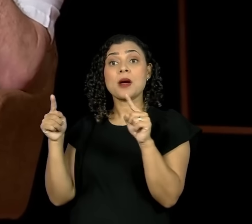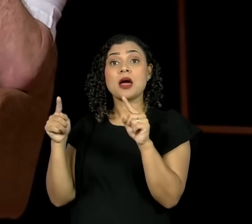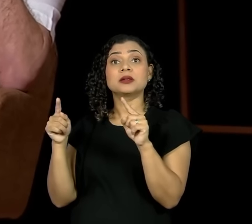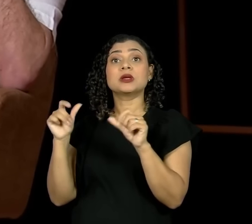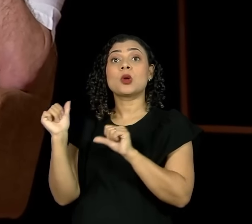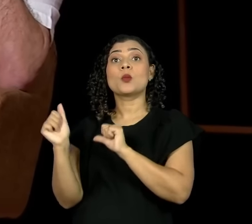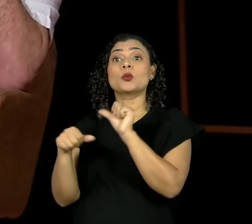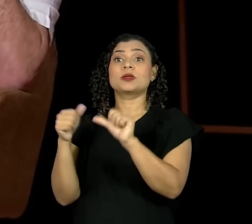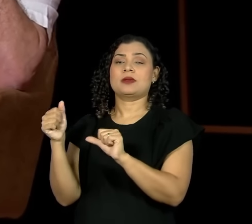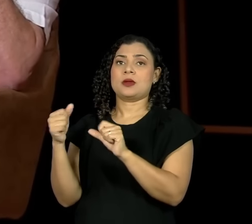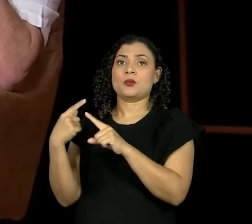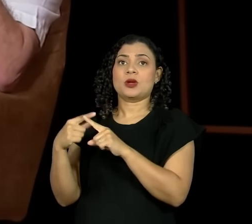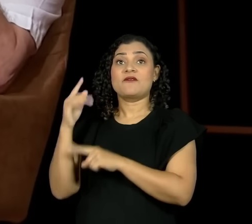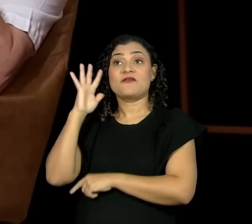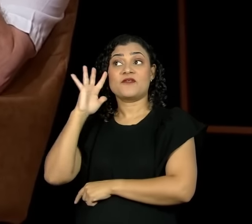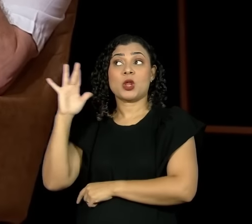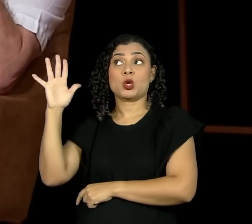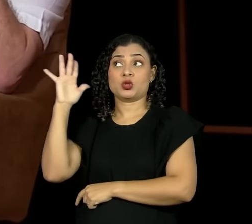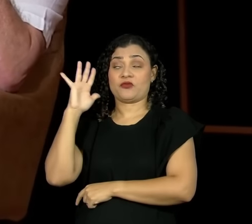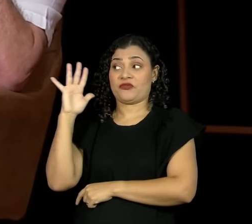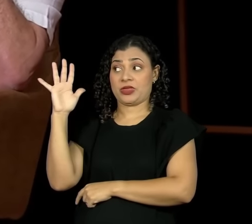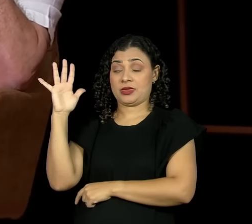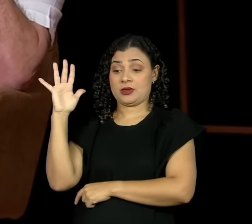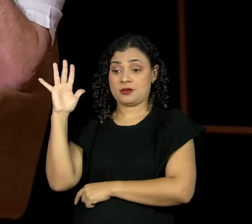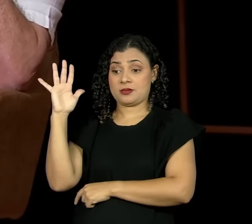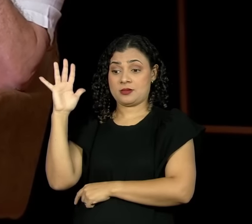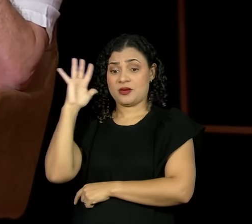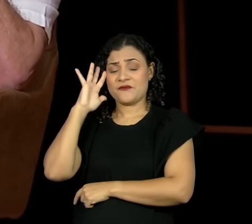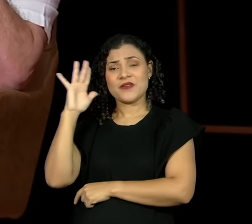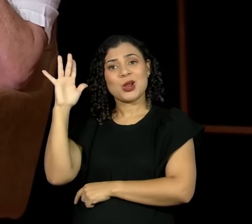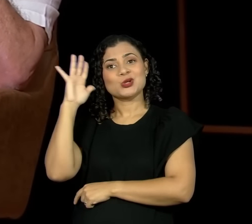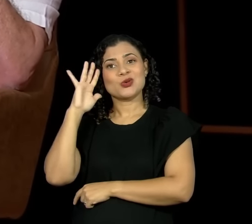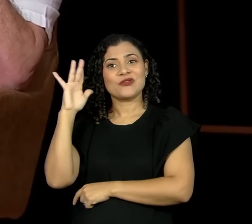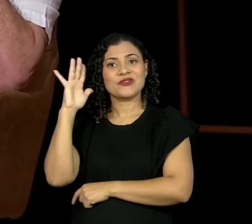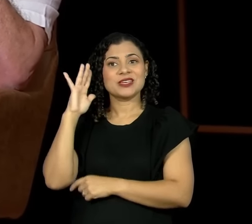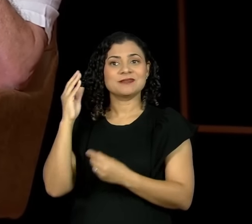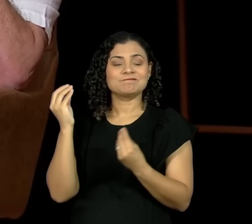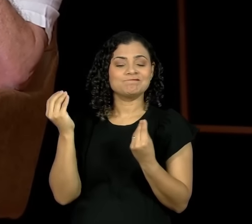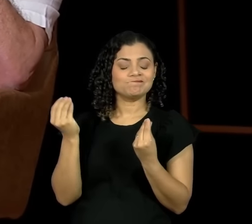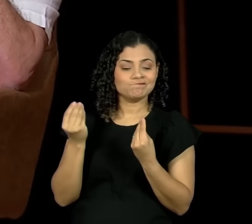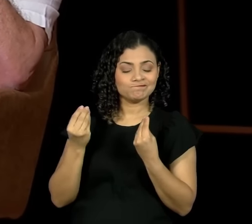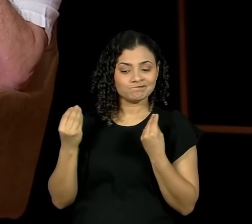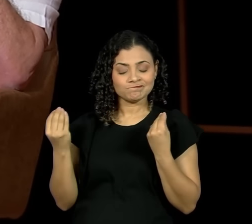mudei porque a filosofia eh